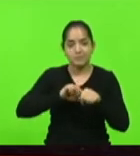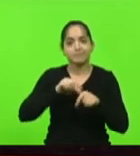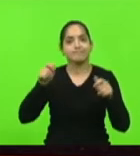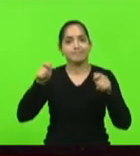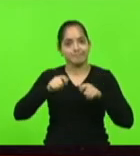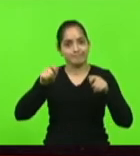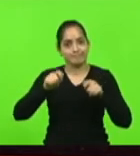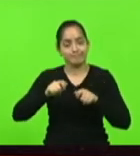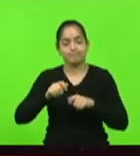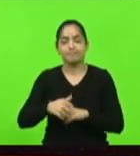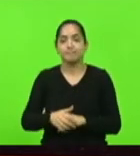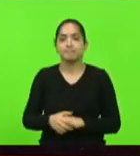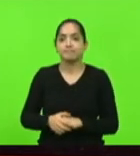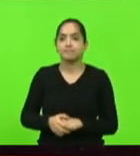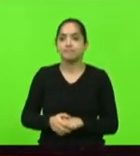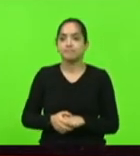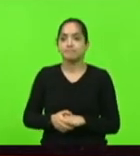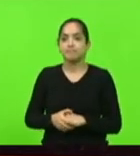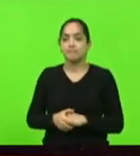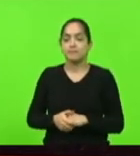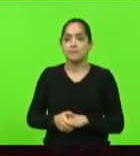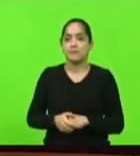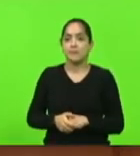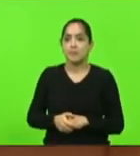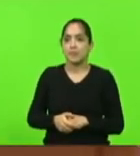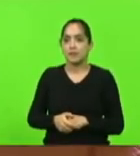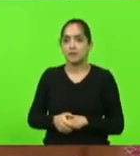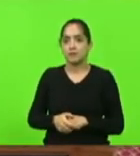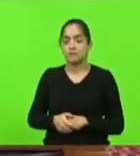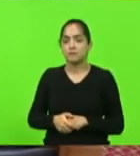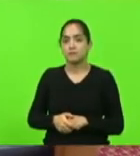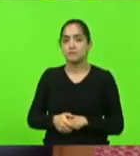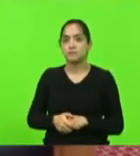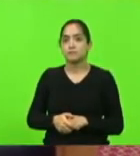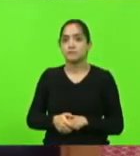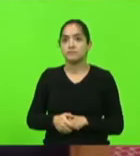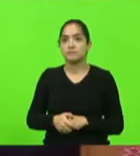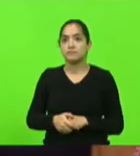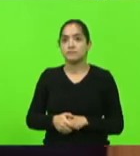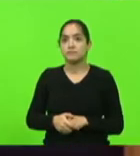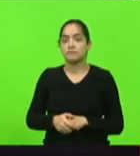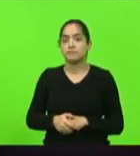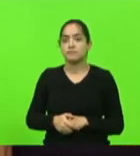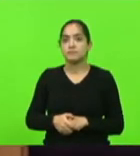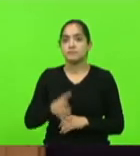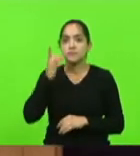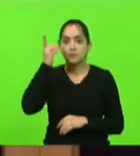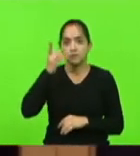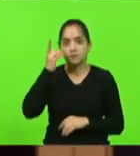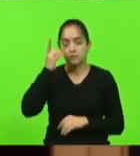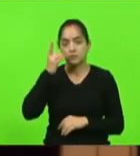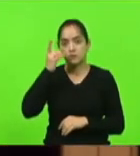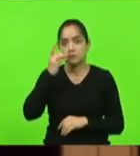não, deputado Moacir Sopelsa. O deputado Cobalcini, senhor presidente, senhores deputados,